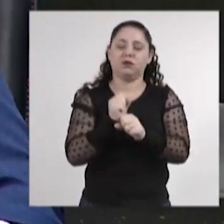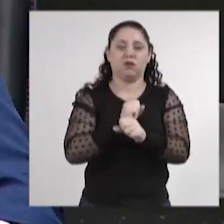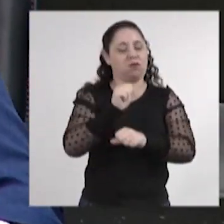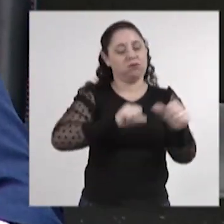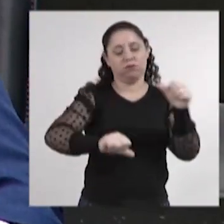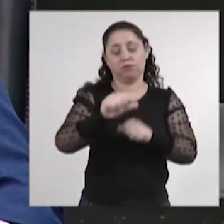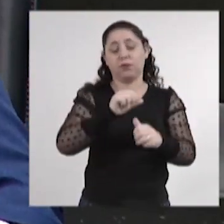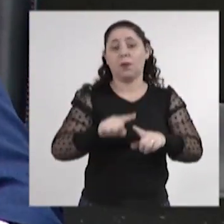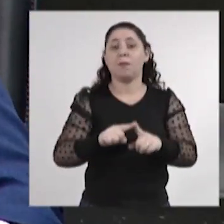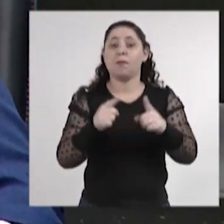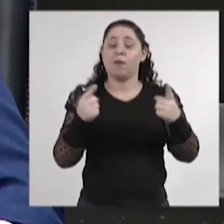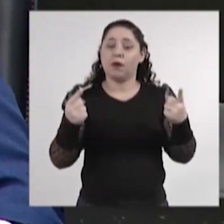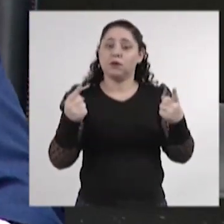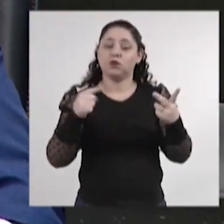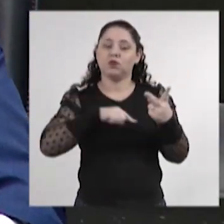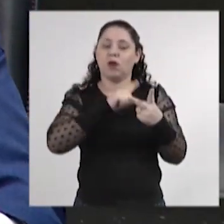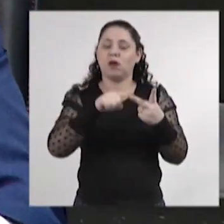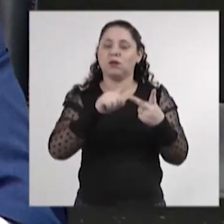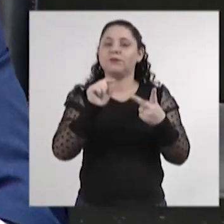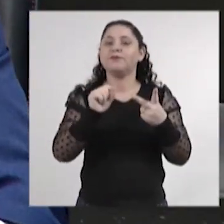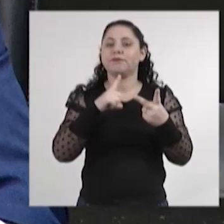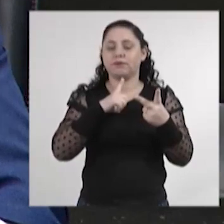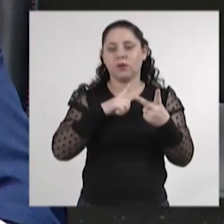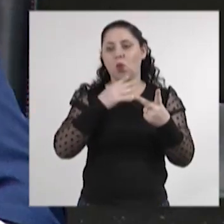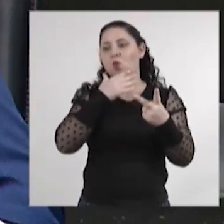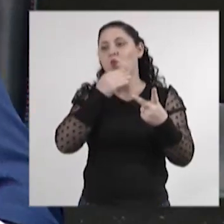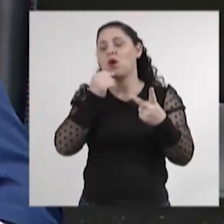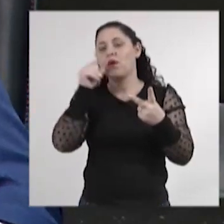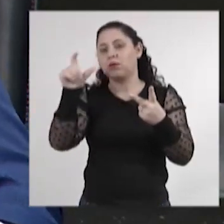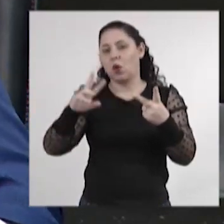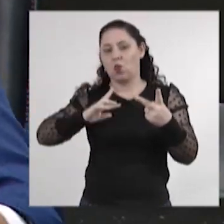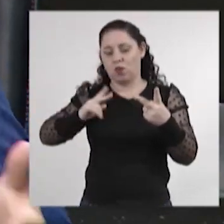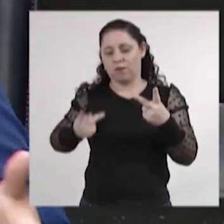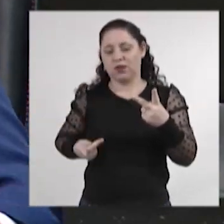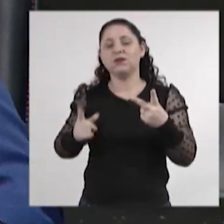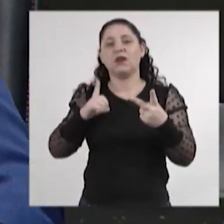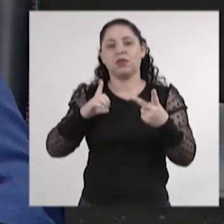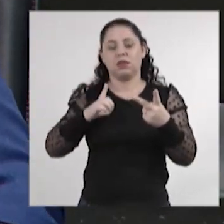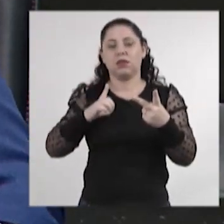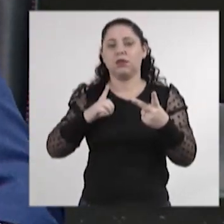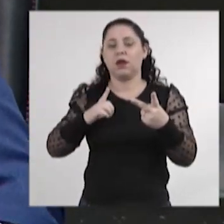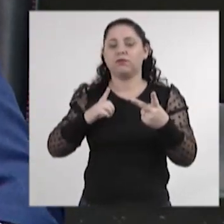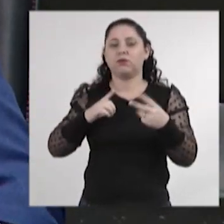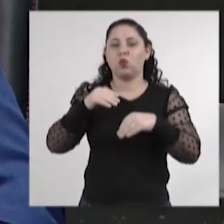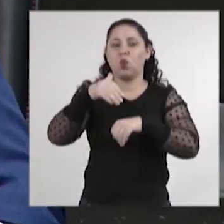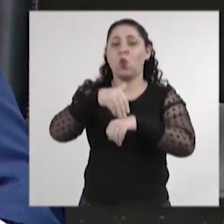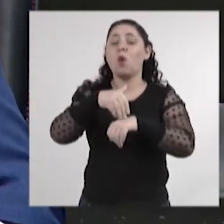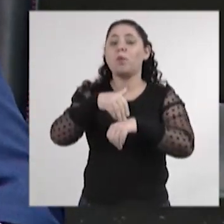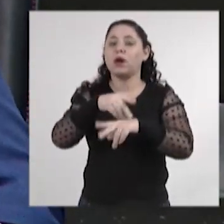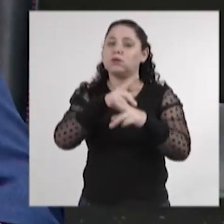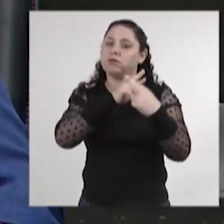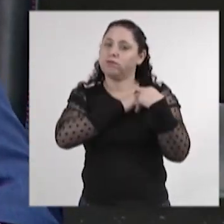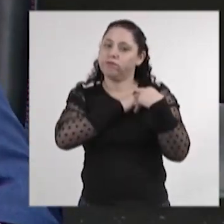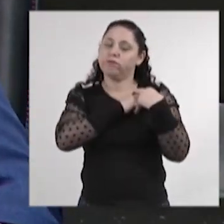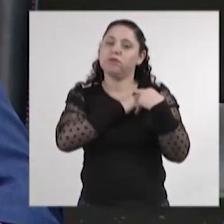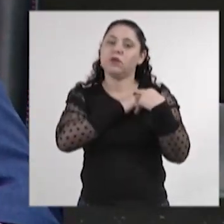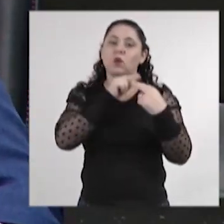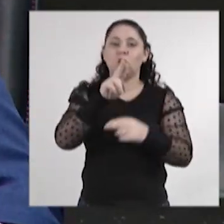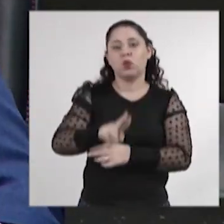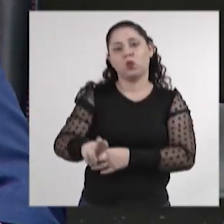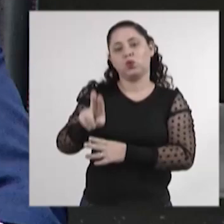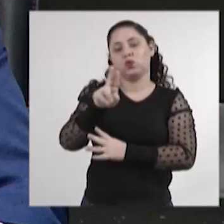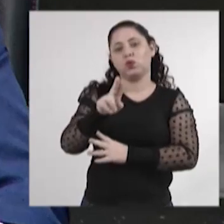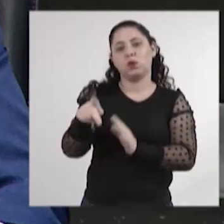mudar. Agora, o outro elemento, e aí sim o homem tem a sua contribuição, a sua responsabilidade, que é o